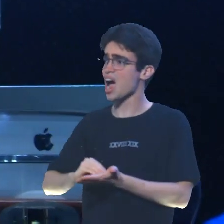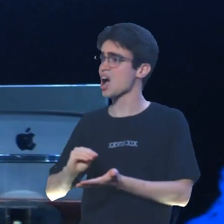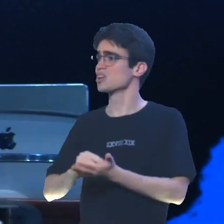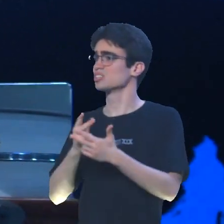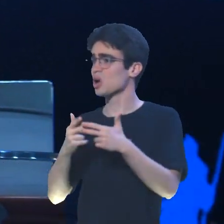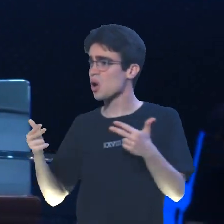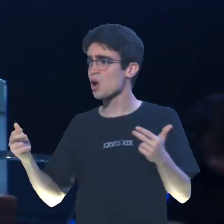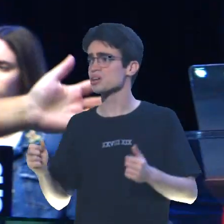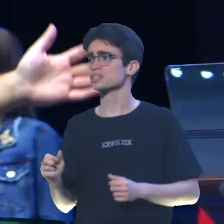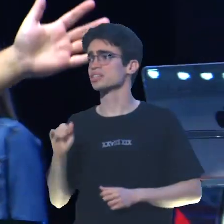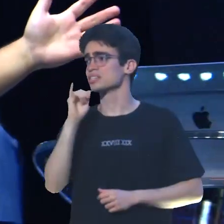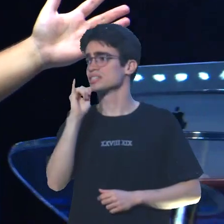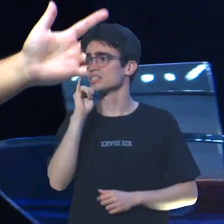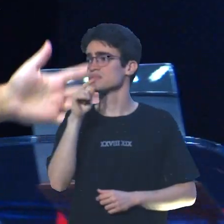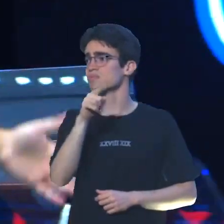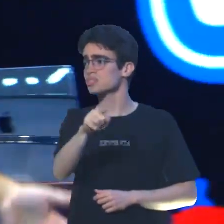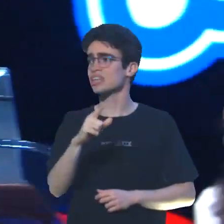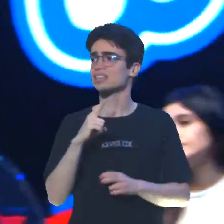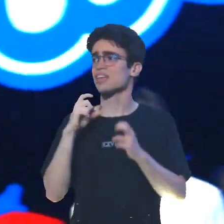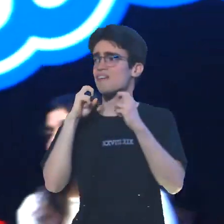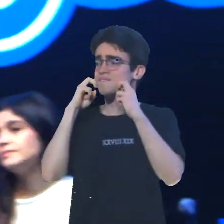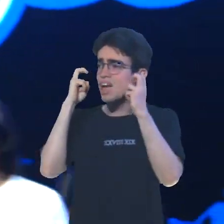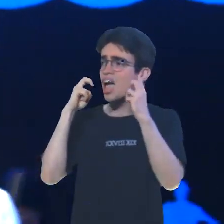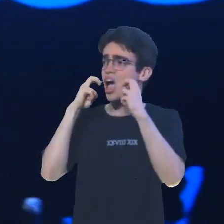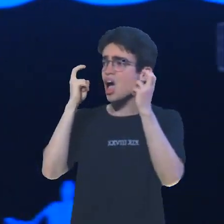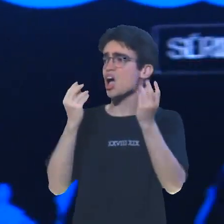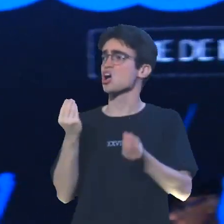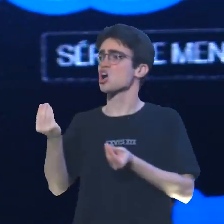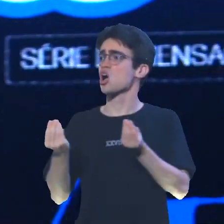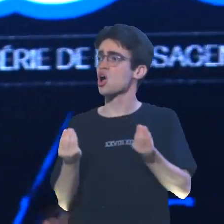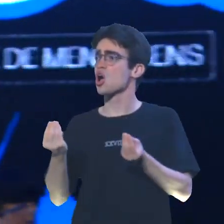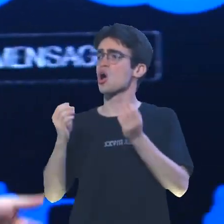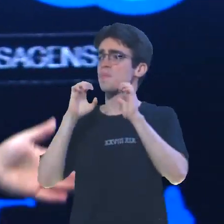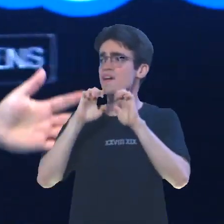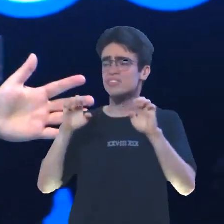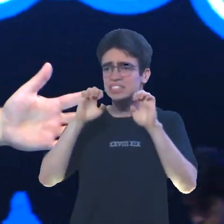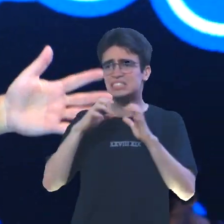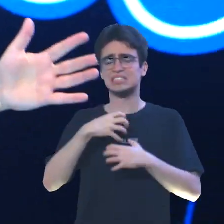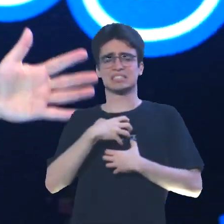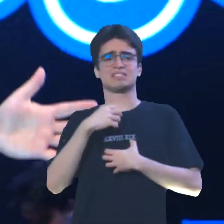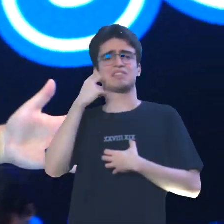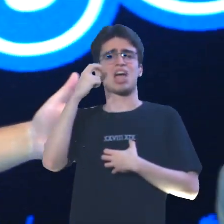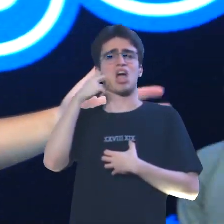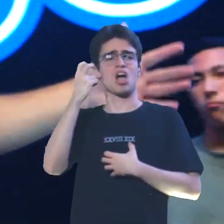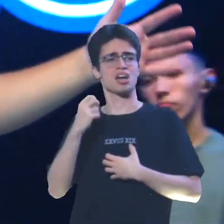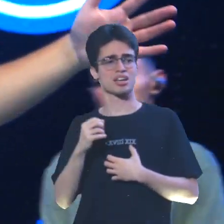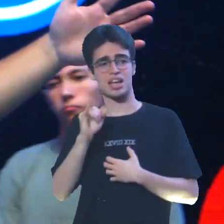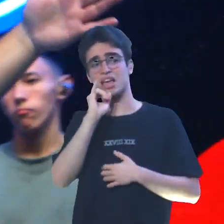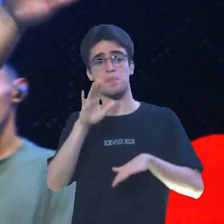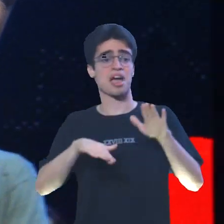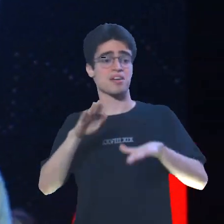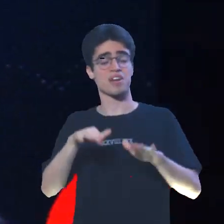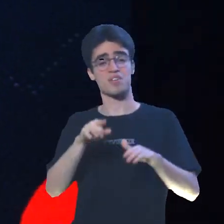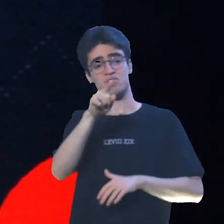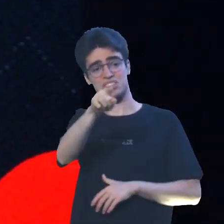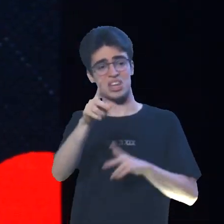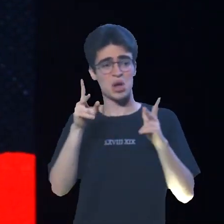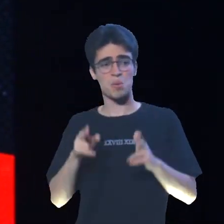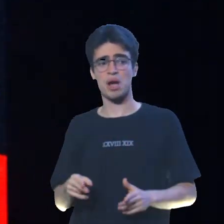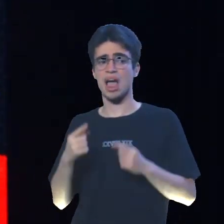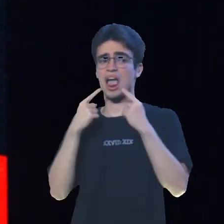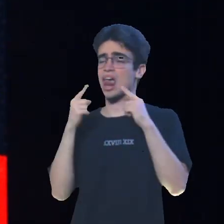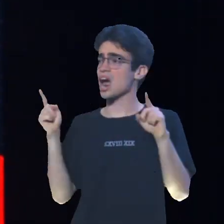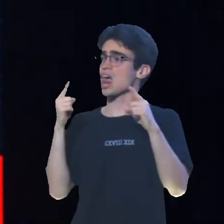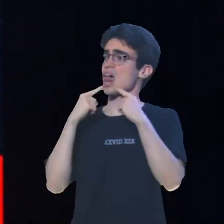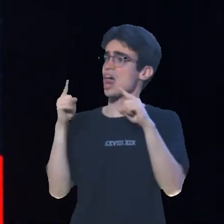se você é uma pessoa que tem vergonha do Evangelho, se você é um israelita que